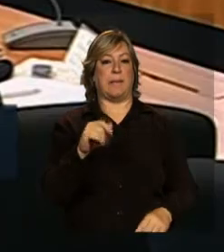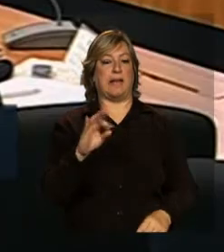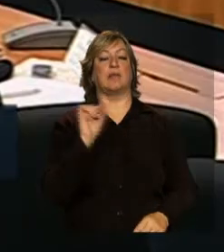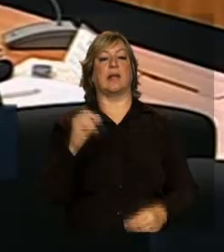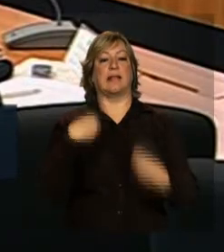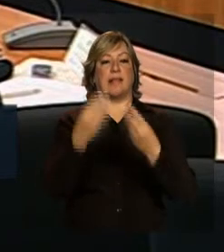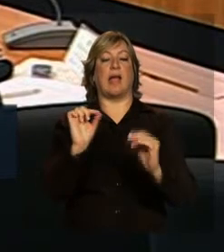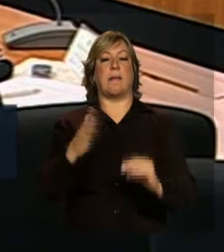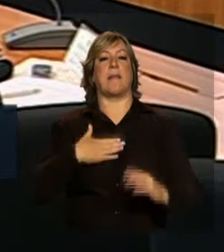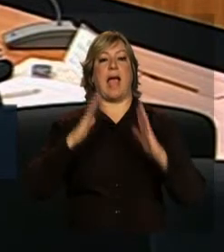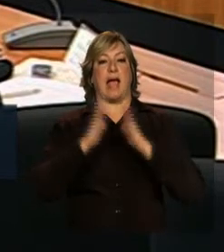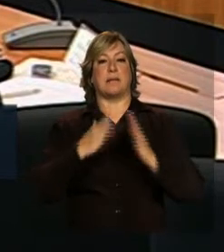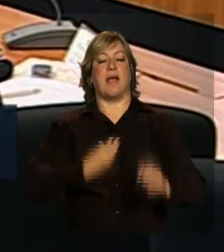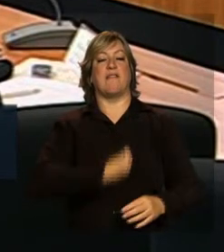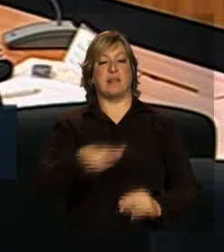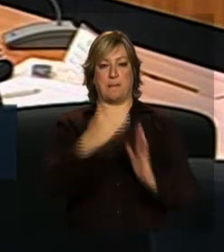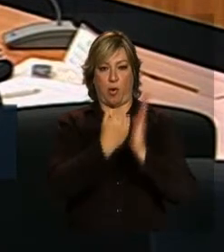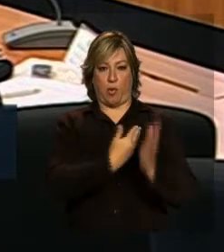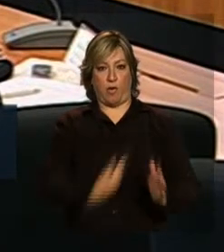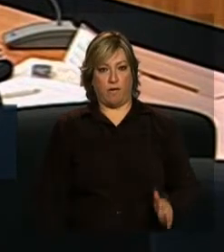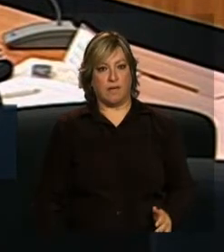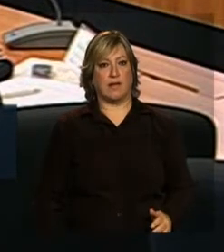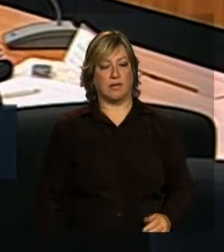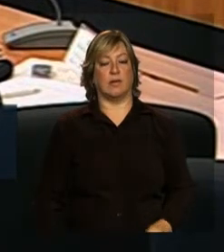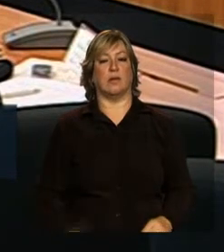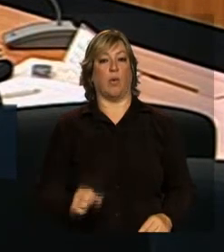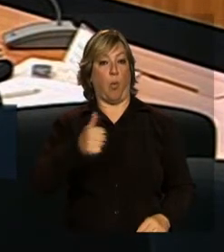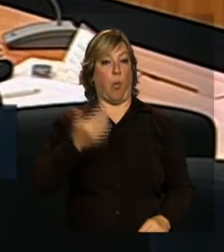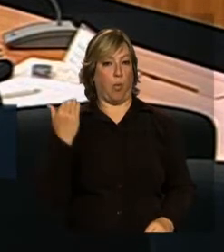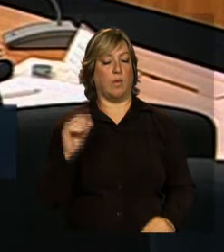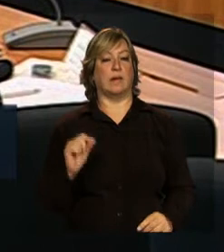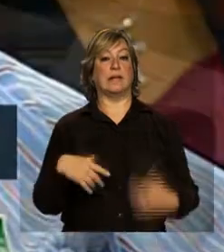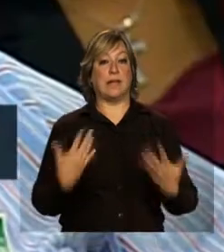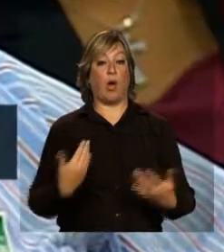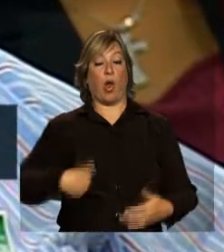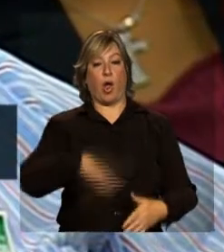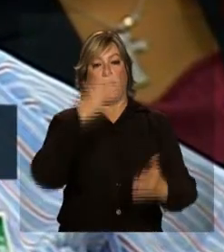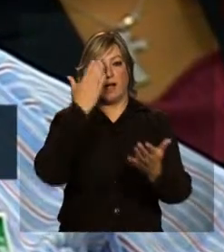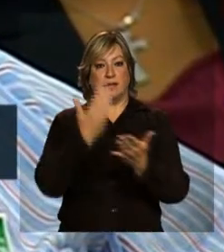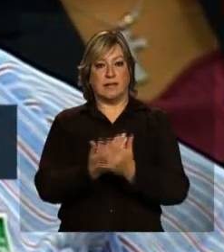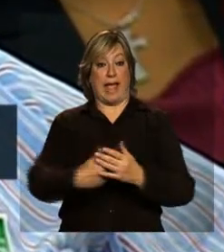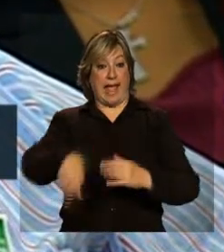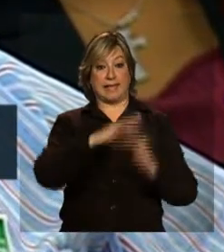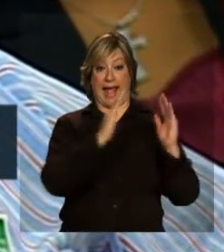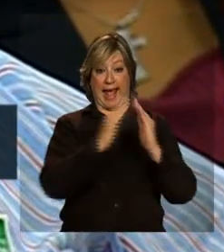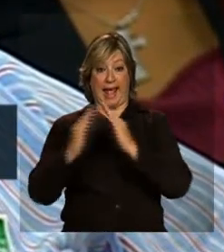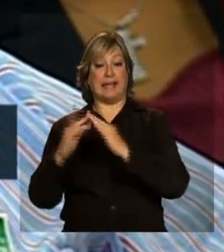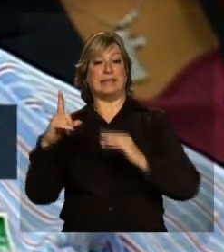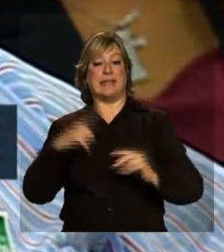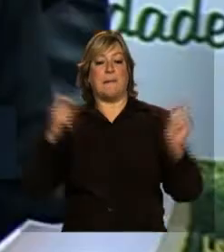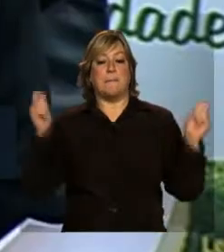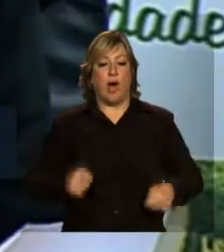1. Nós consideramos importante que essas moradias acessíveis, adaptáveis,